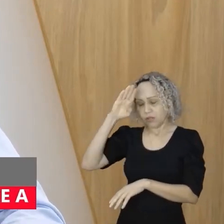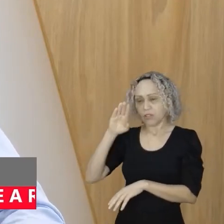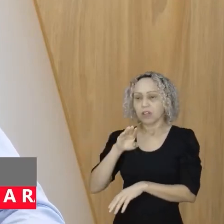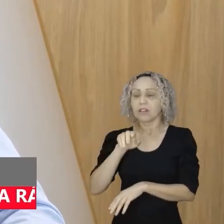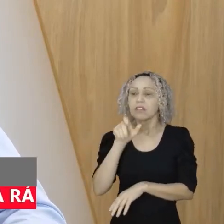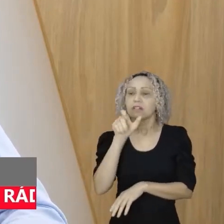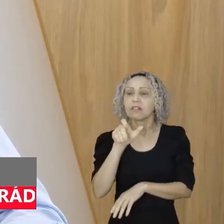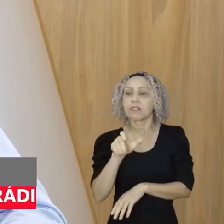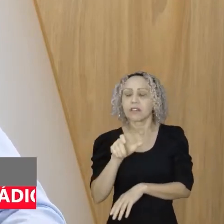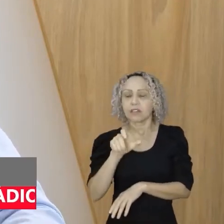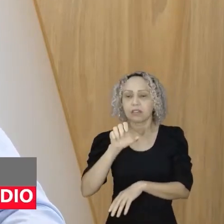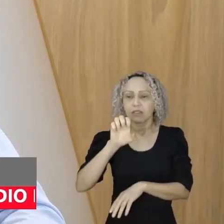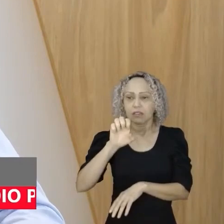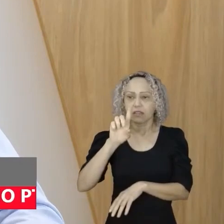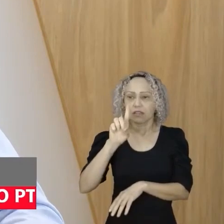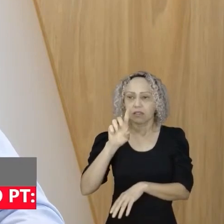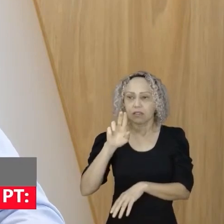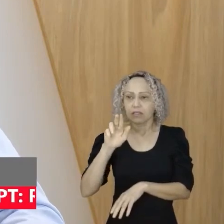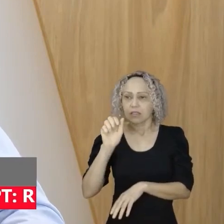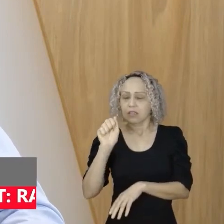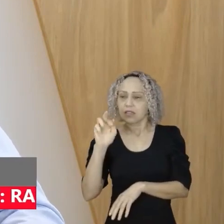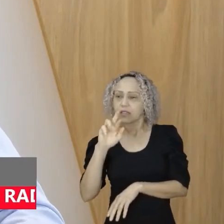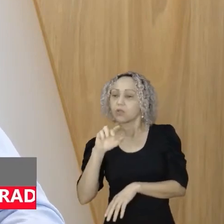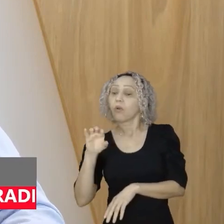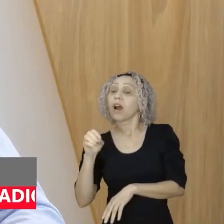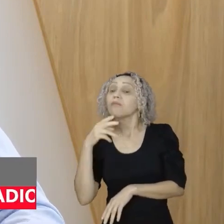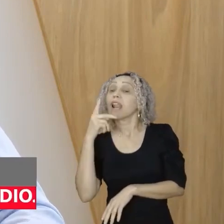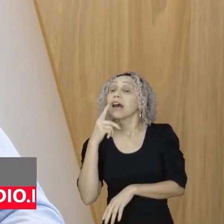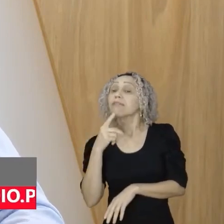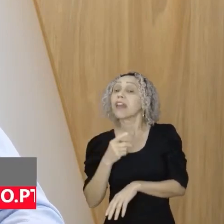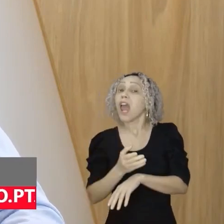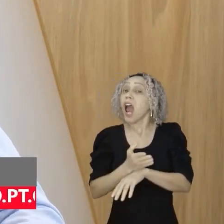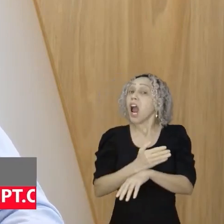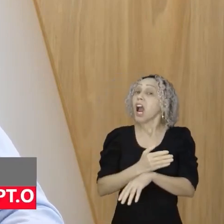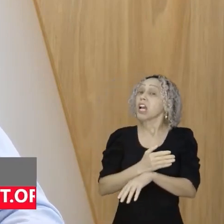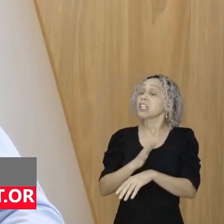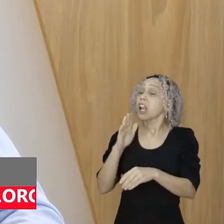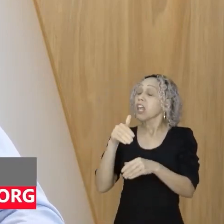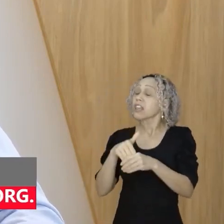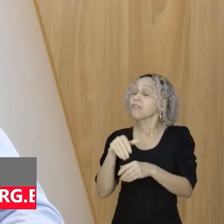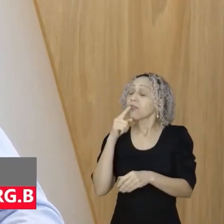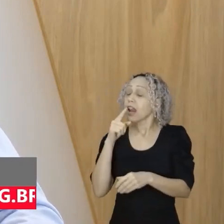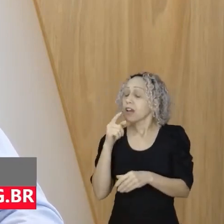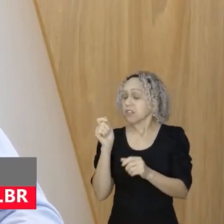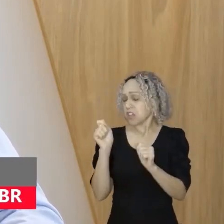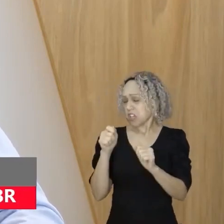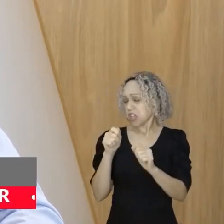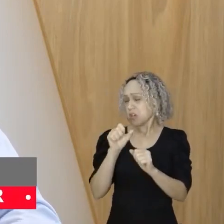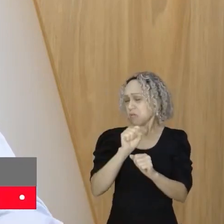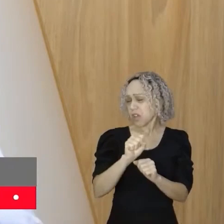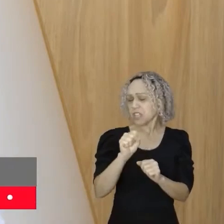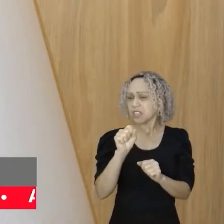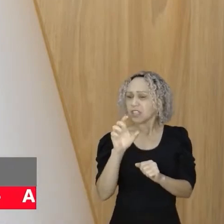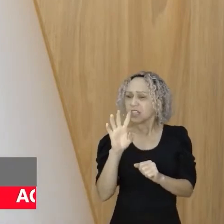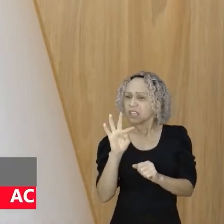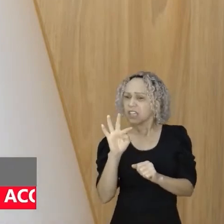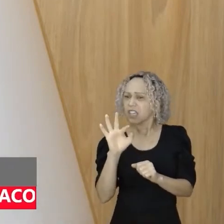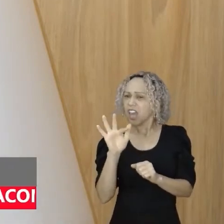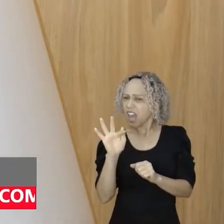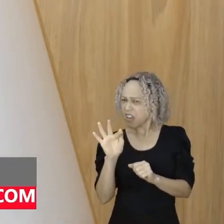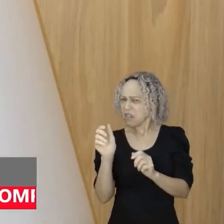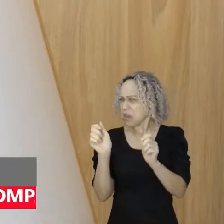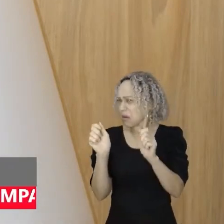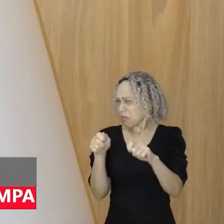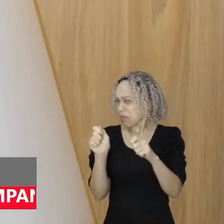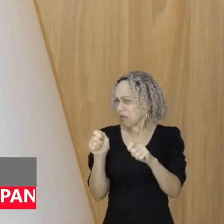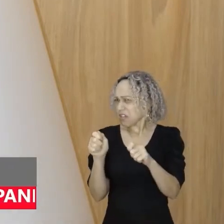o Supremo Tribunal Federal fosse um empecilho, podia ser fechado com um cabo, dois soldados e um jipe. Então ele já tinha uma